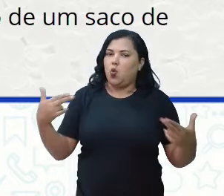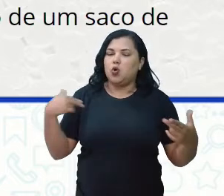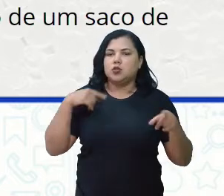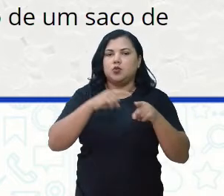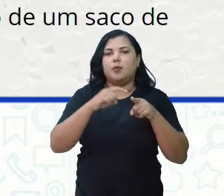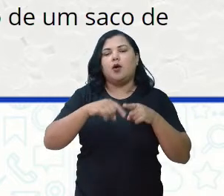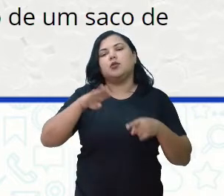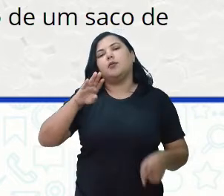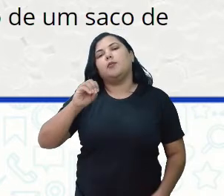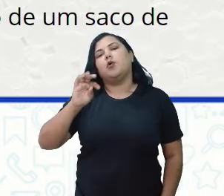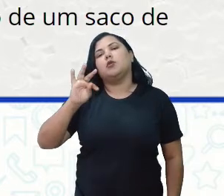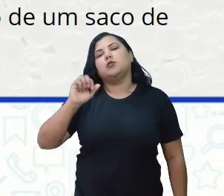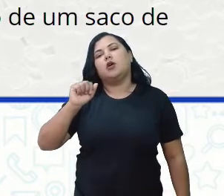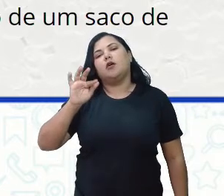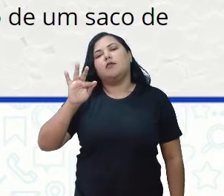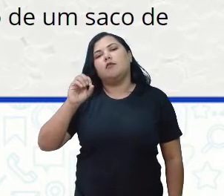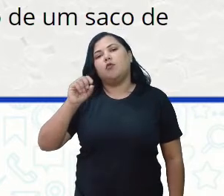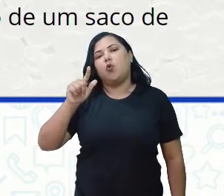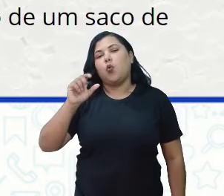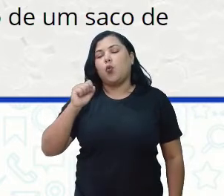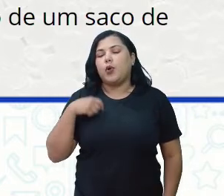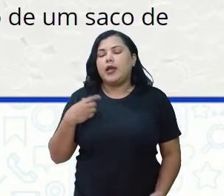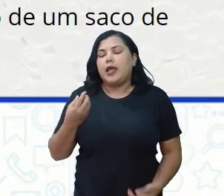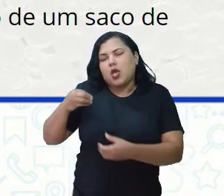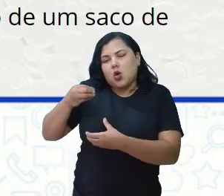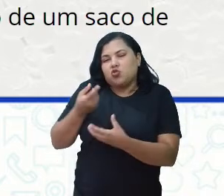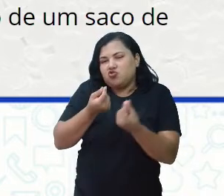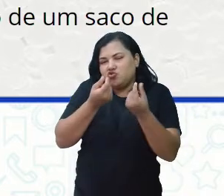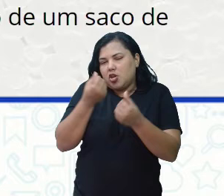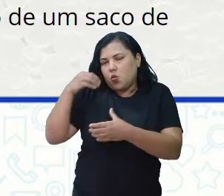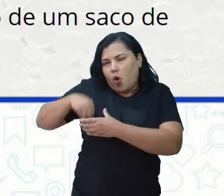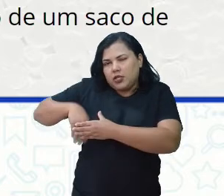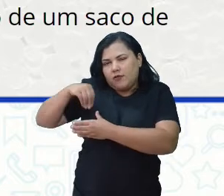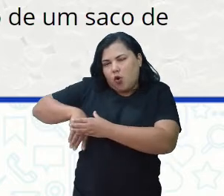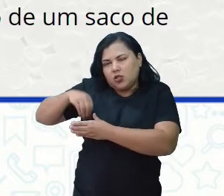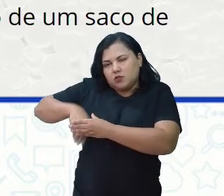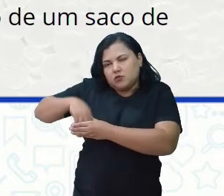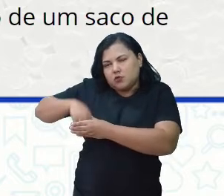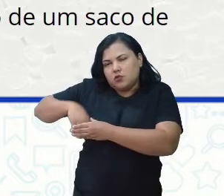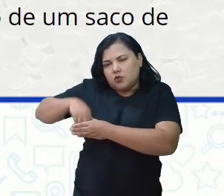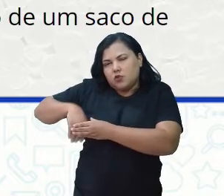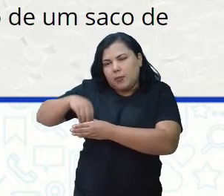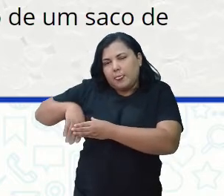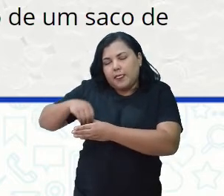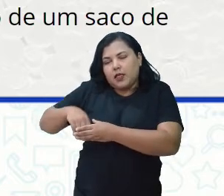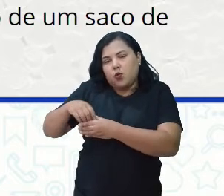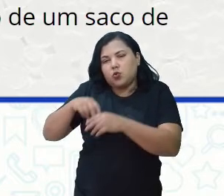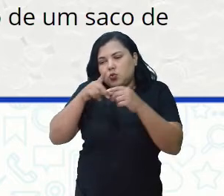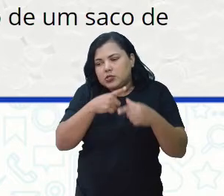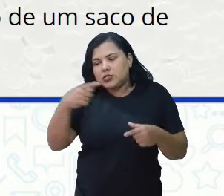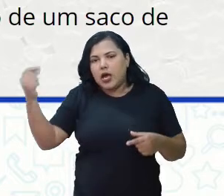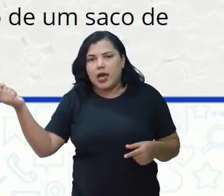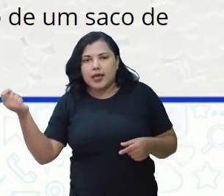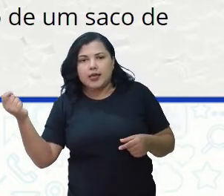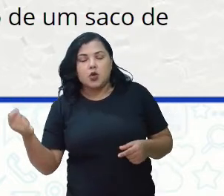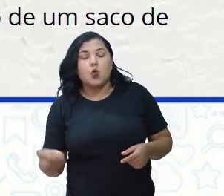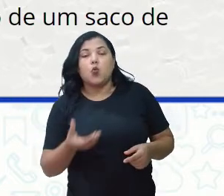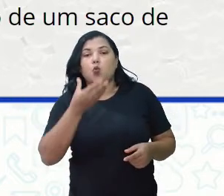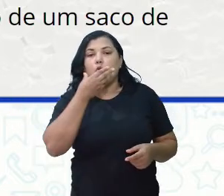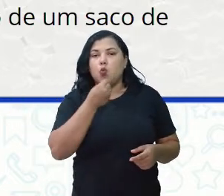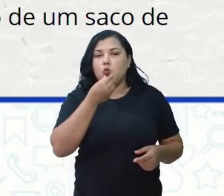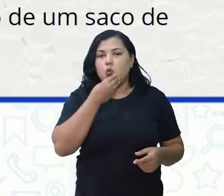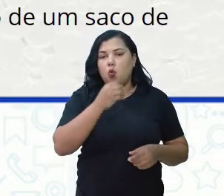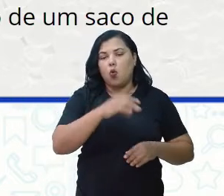de Botafogo. E tanto economizou do pouco que ganhara nessa dúzia de anos que, ao retirar-se, o patrão para a terra